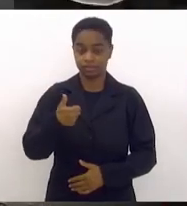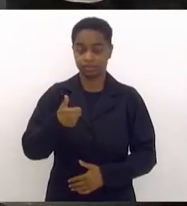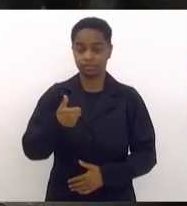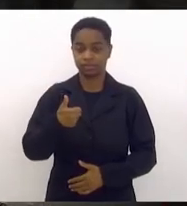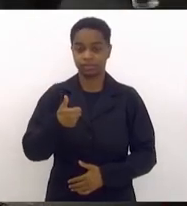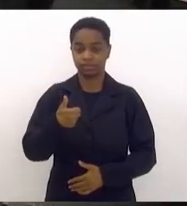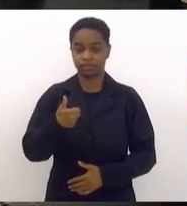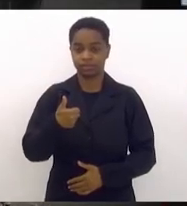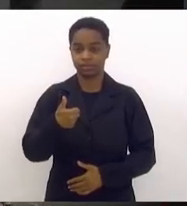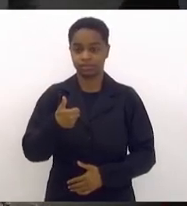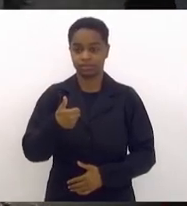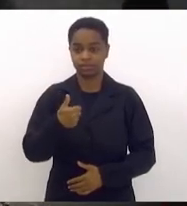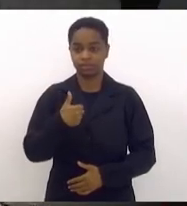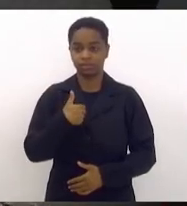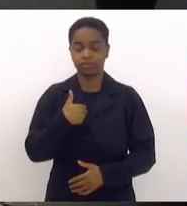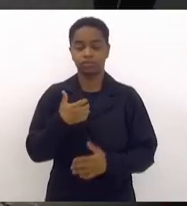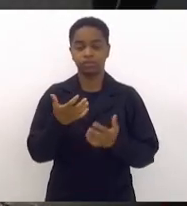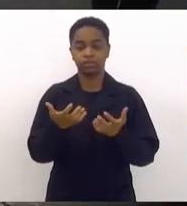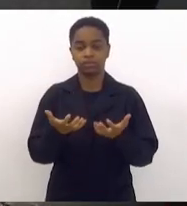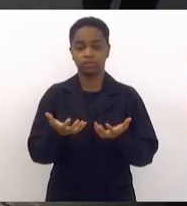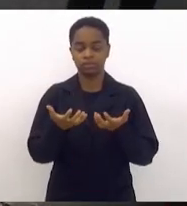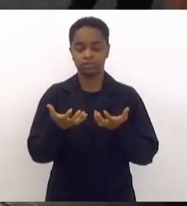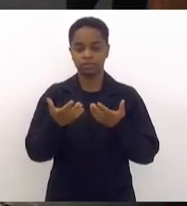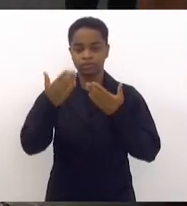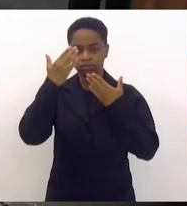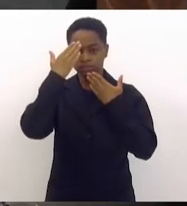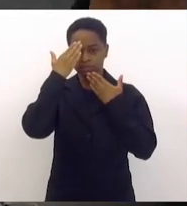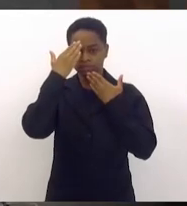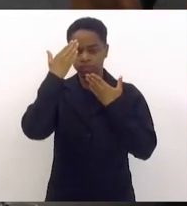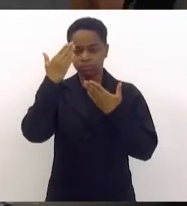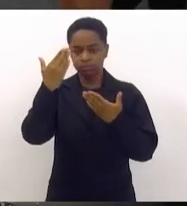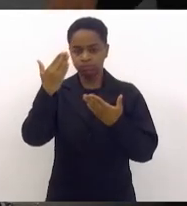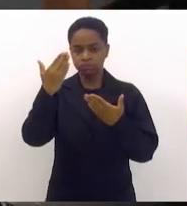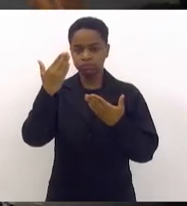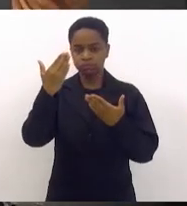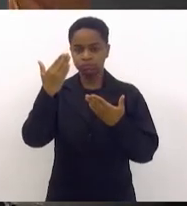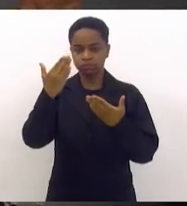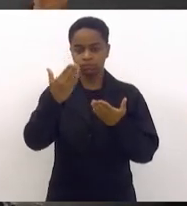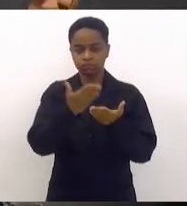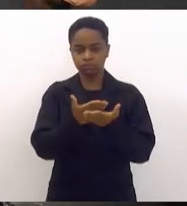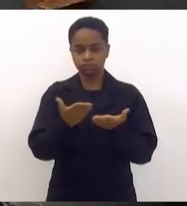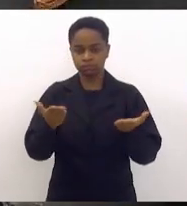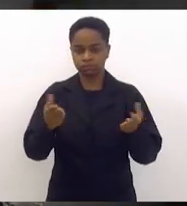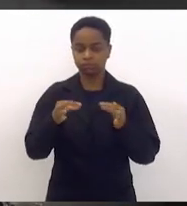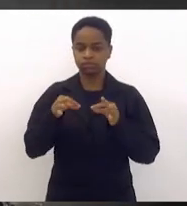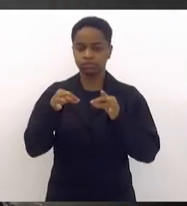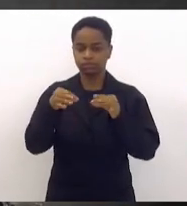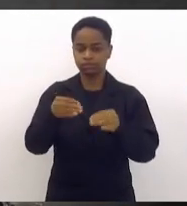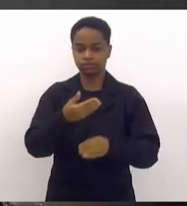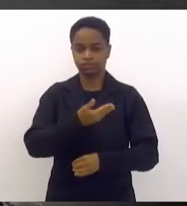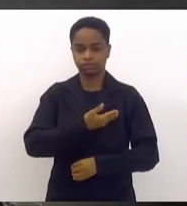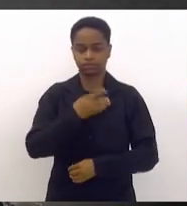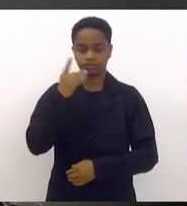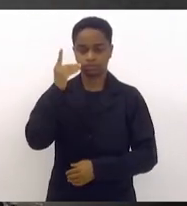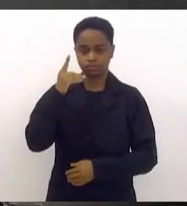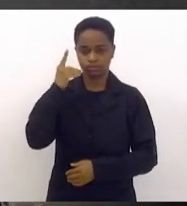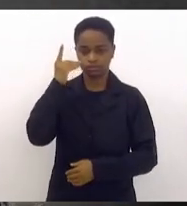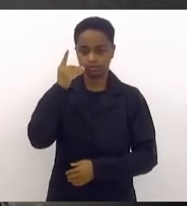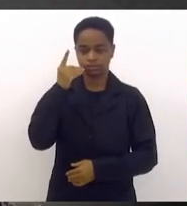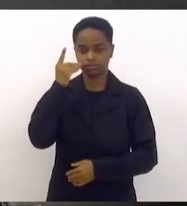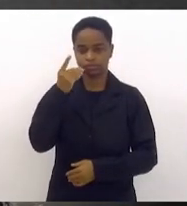primeiramente eu gostaria de agradecer a todos os meus colegas Deputados